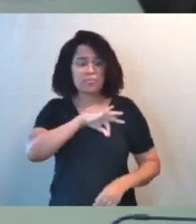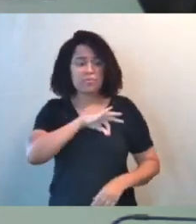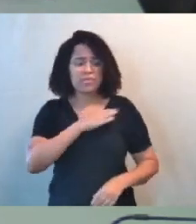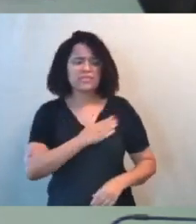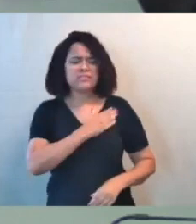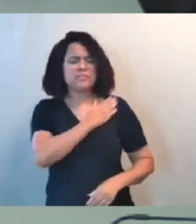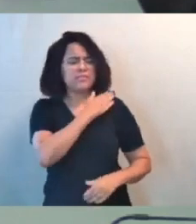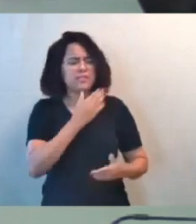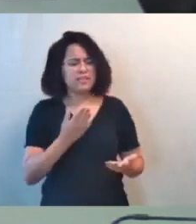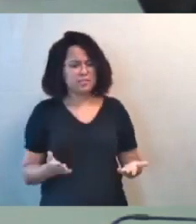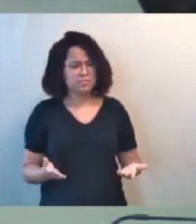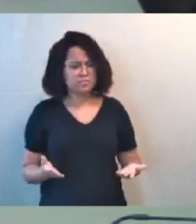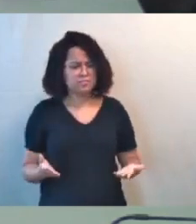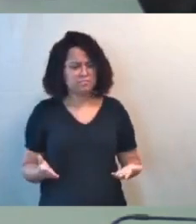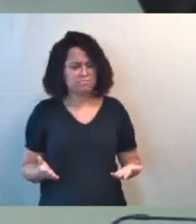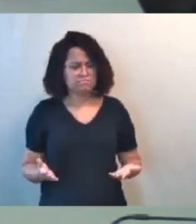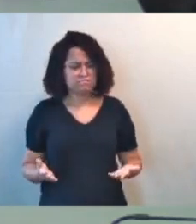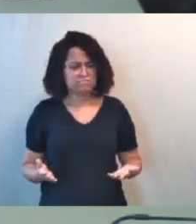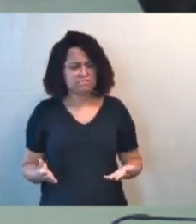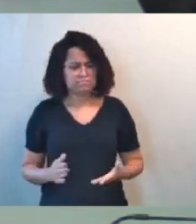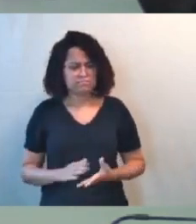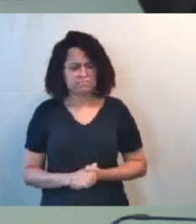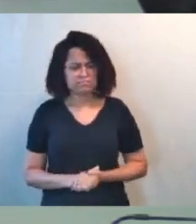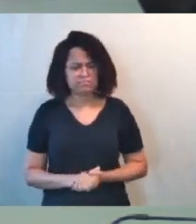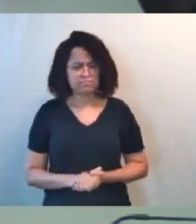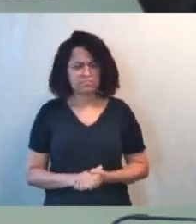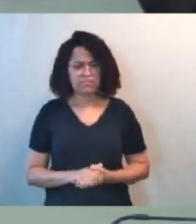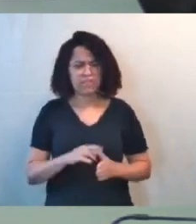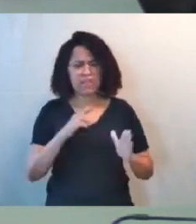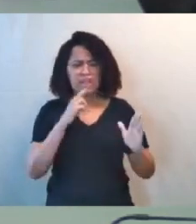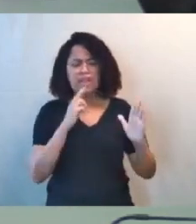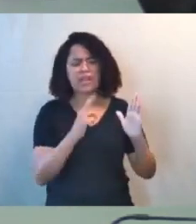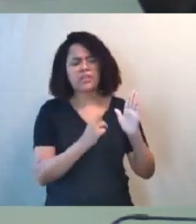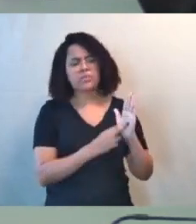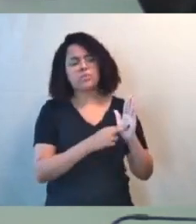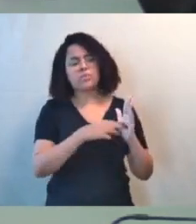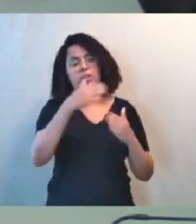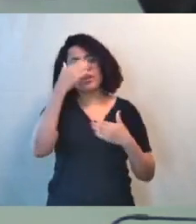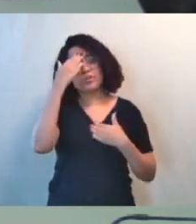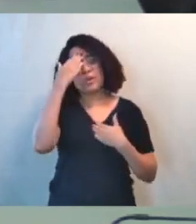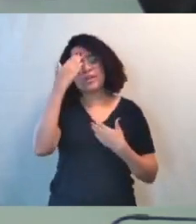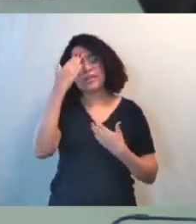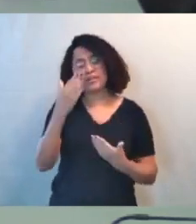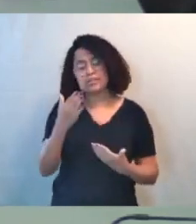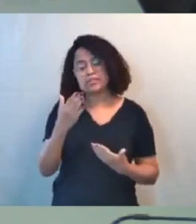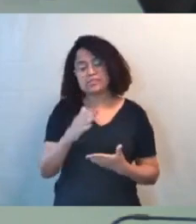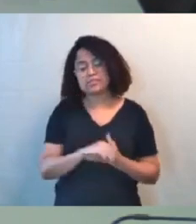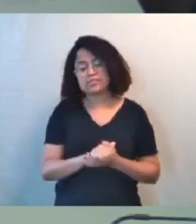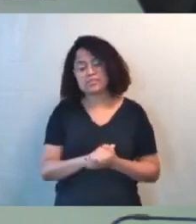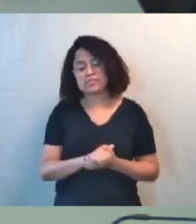tem? Já que era só os pneus. Se fosse só os pneus, iam lá e resolver. Senhora...